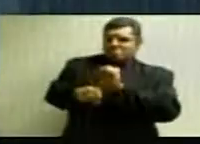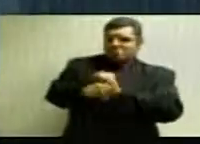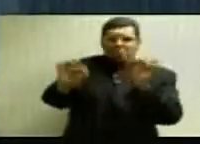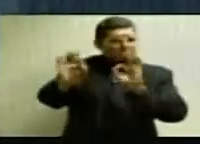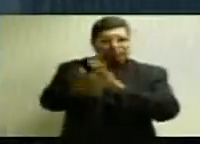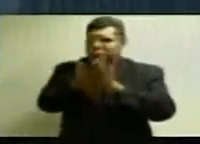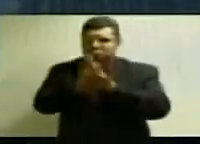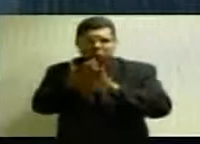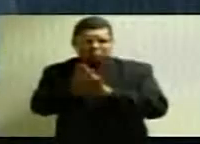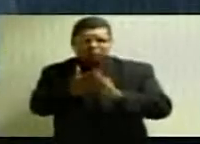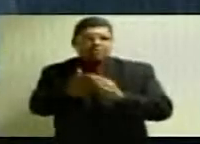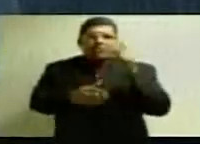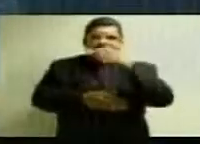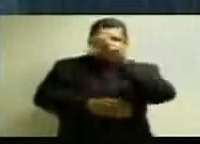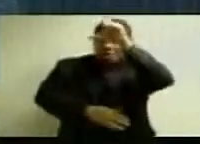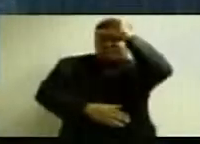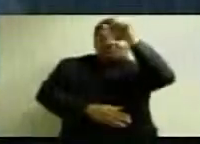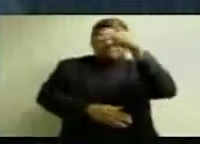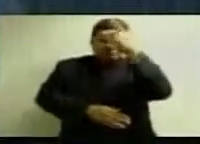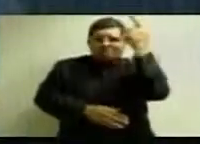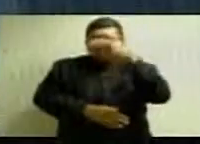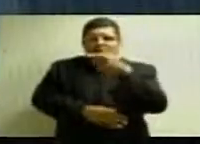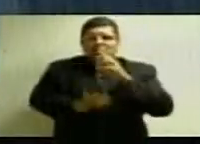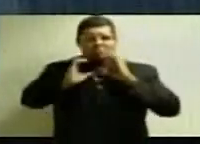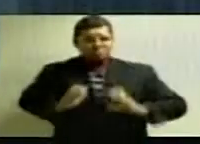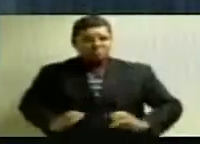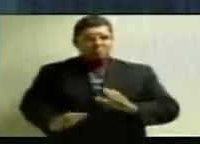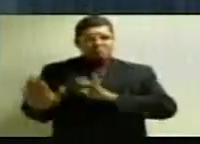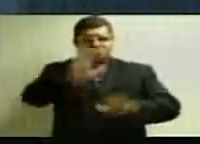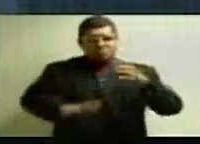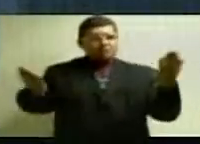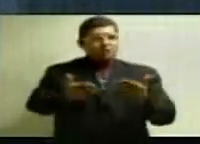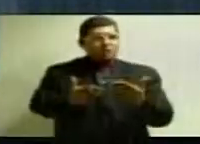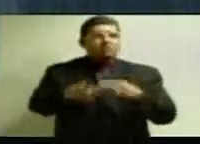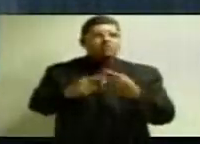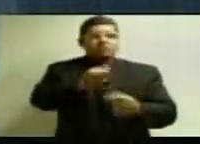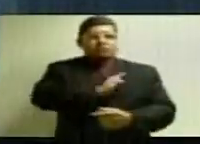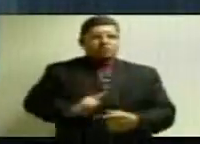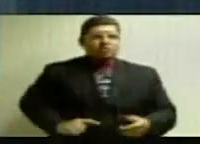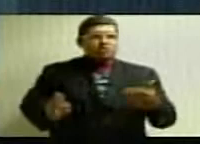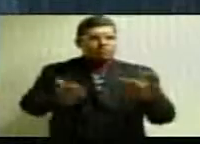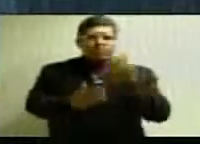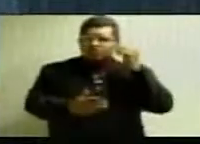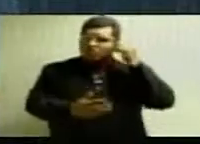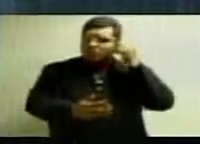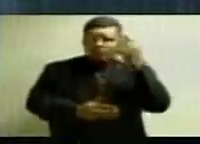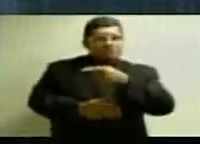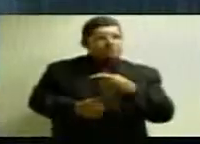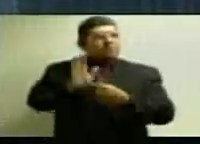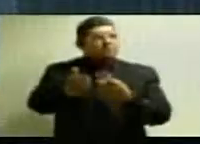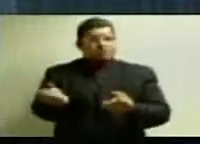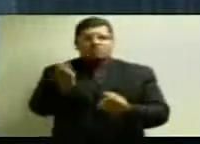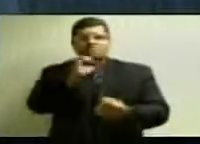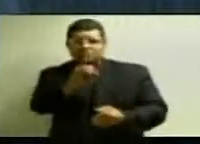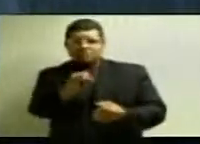bom senso desse cidadão que cuida da unidade gestora da Copa, mas do governador, e esse tome para